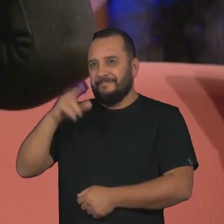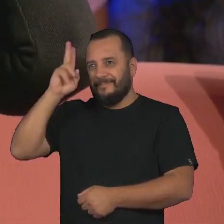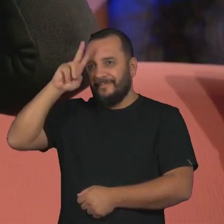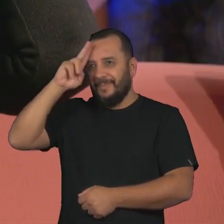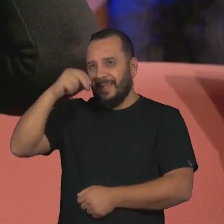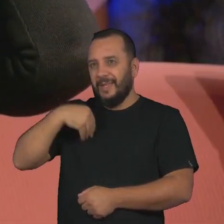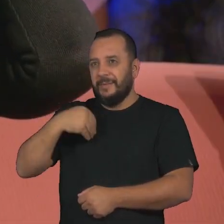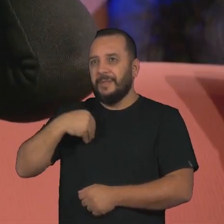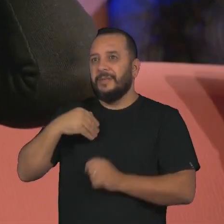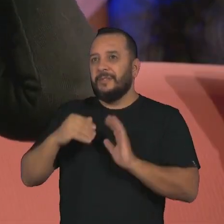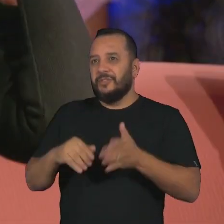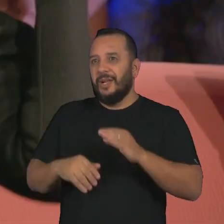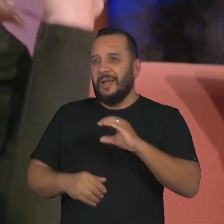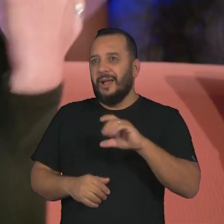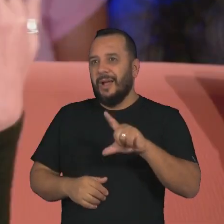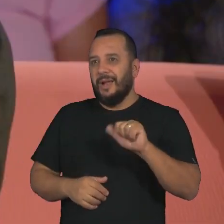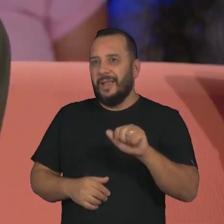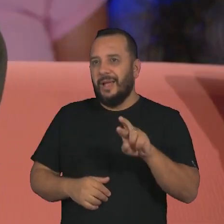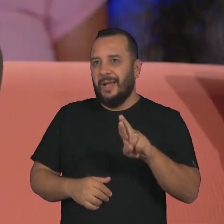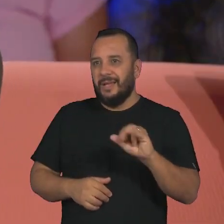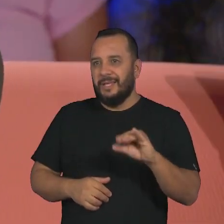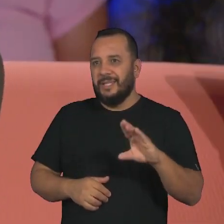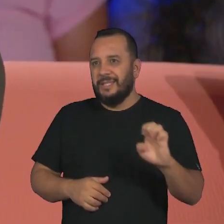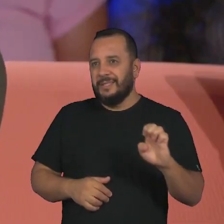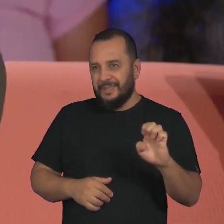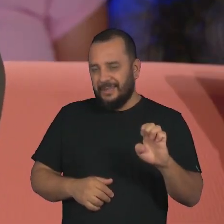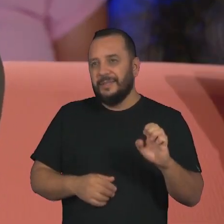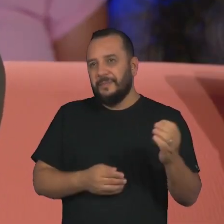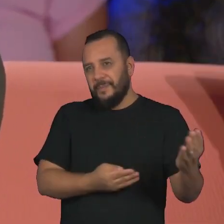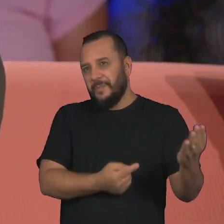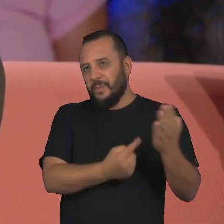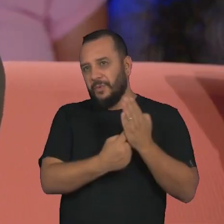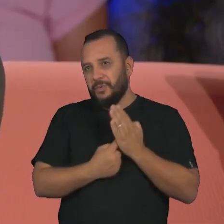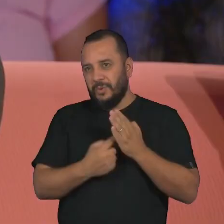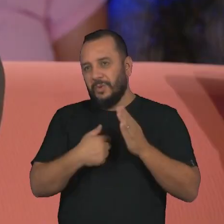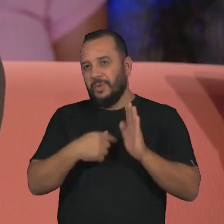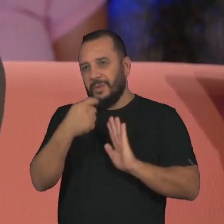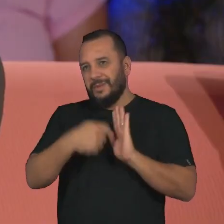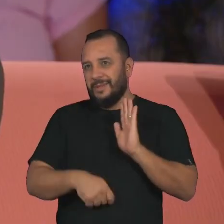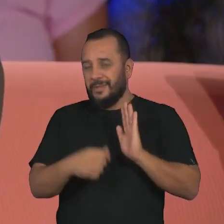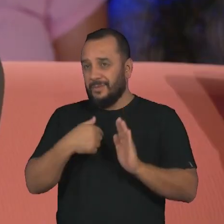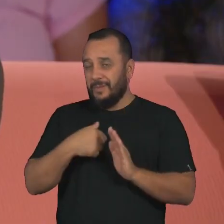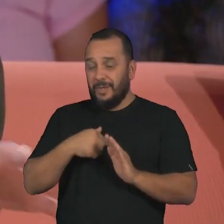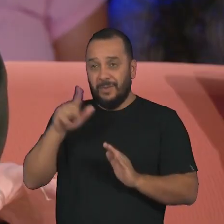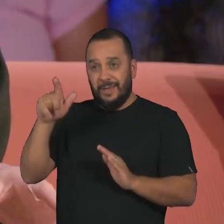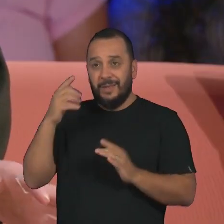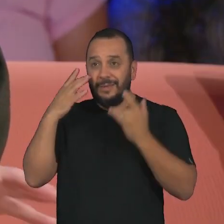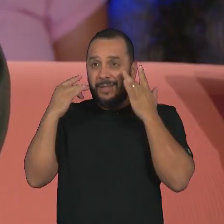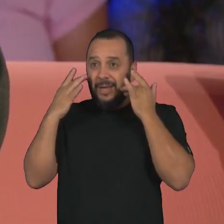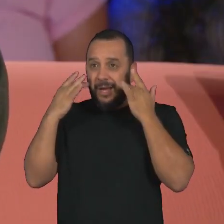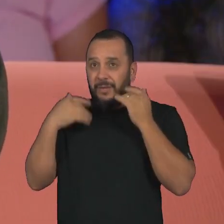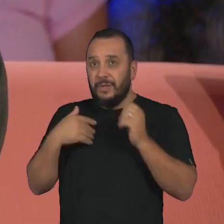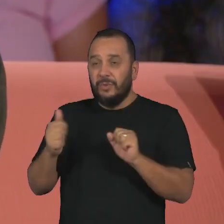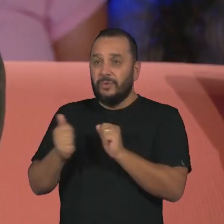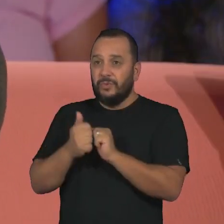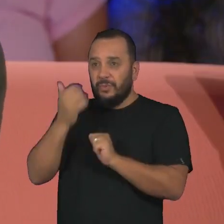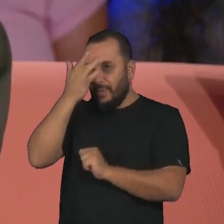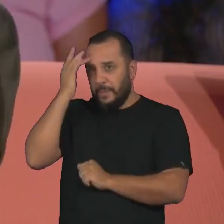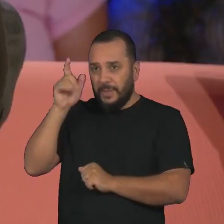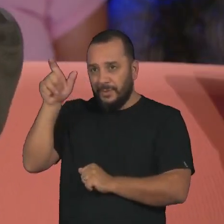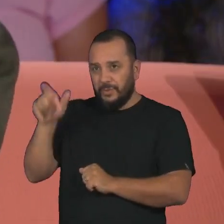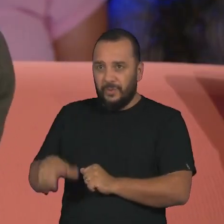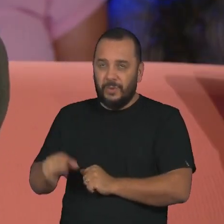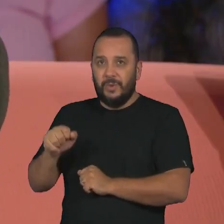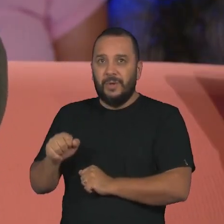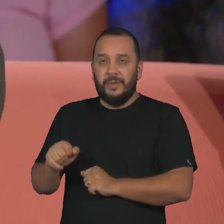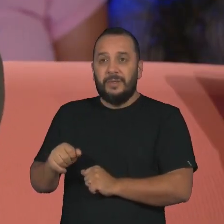quando a Clarice Nisquier me mostrou o texto, eu estava no Teatro Eva Hertz, eu e uma pessoa só, e ela estava